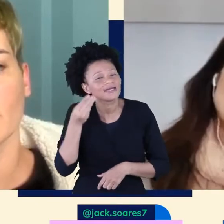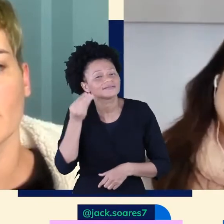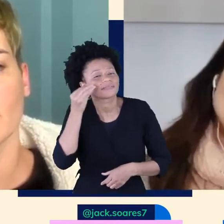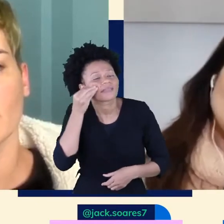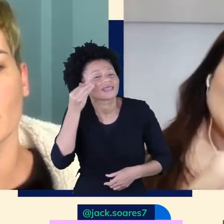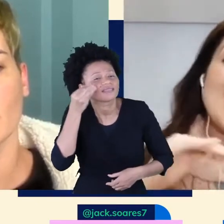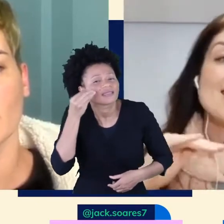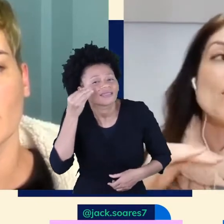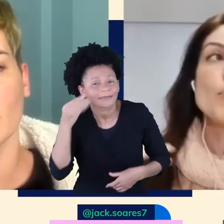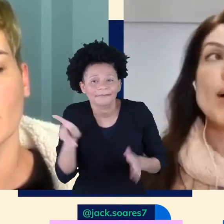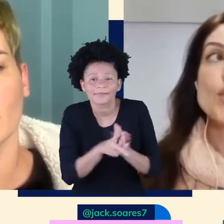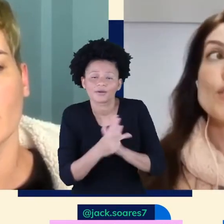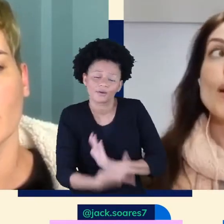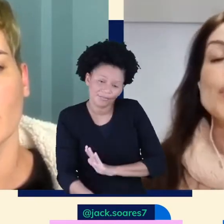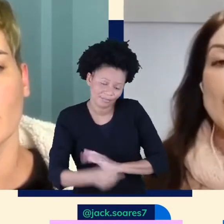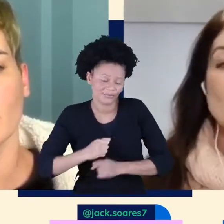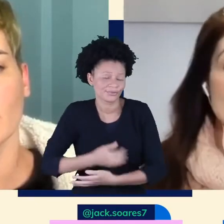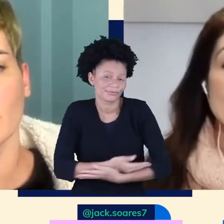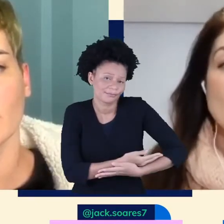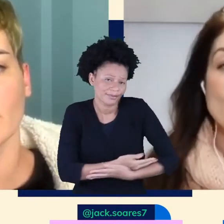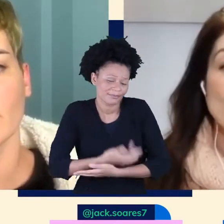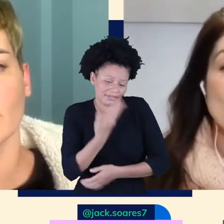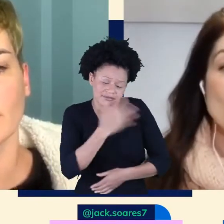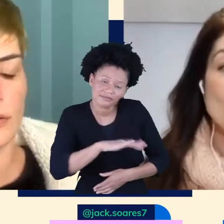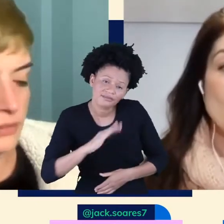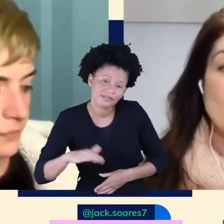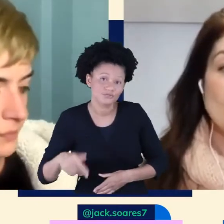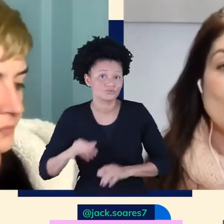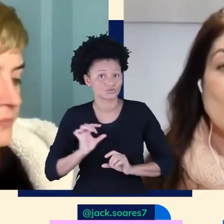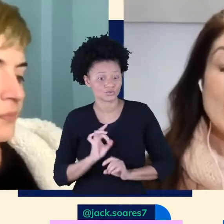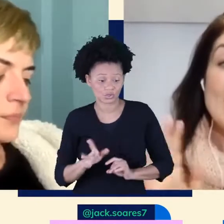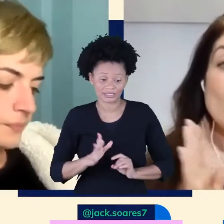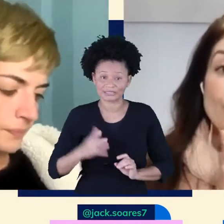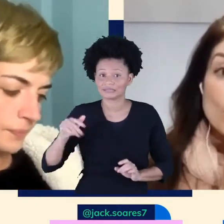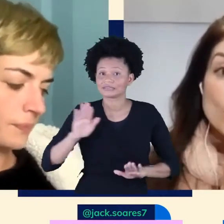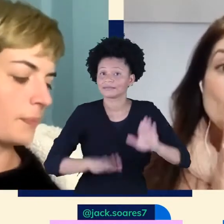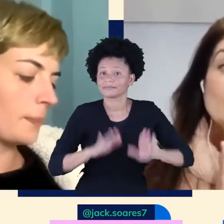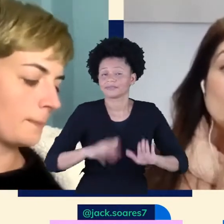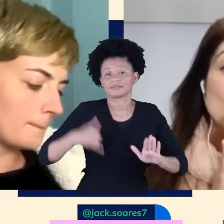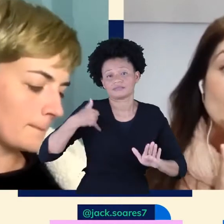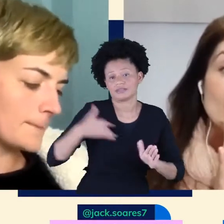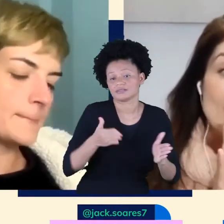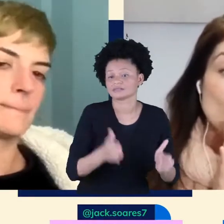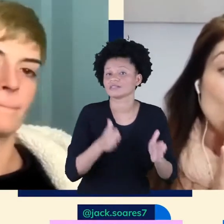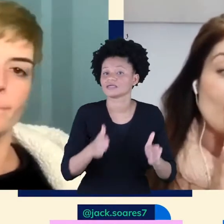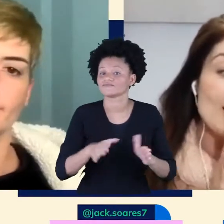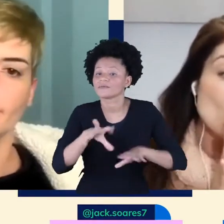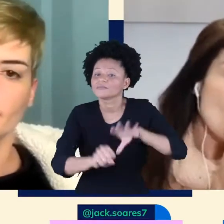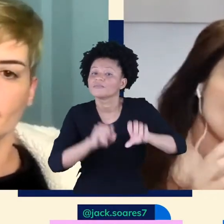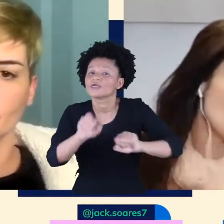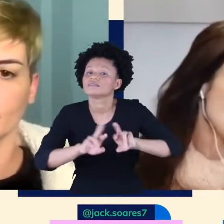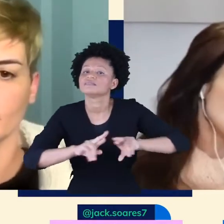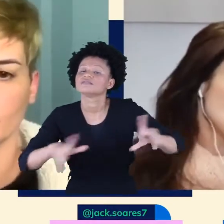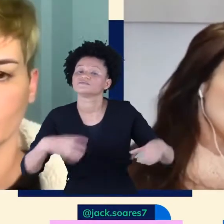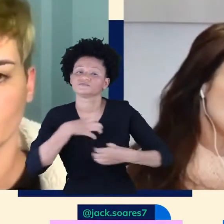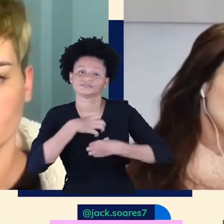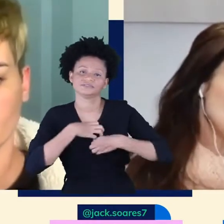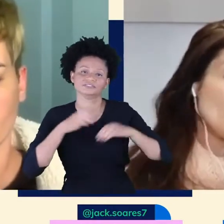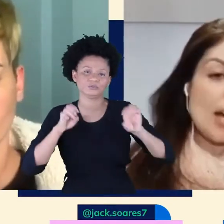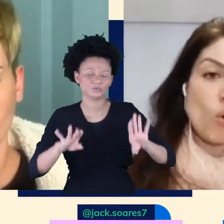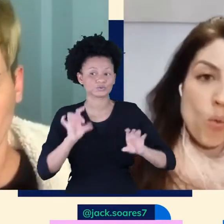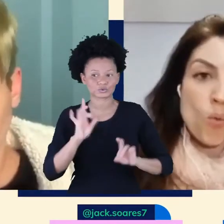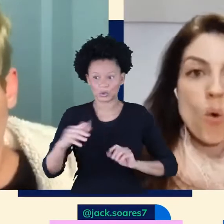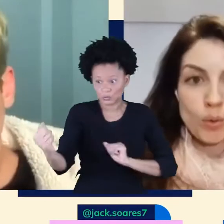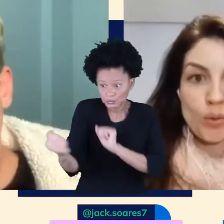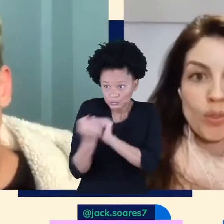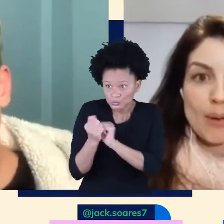faixa etária, a gente vai buscar bem-estar de formas diferentes. E veja como a sexualidade não tem só a ver com o